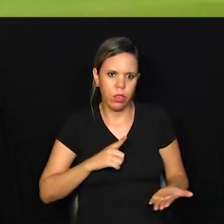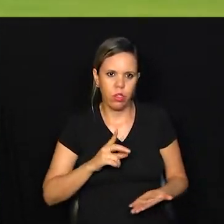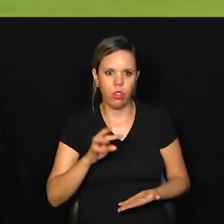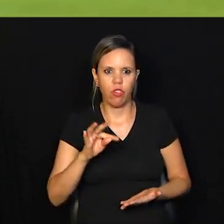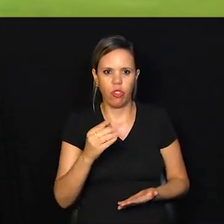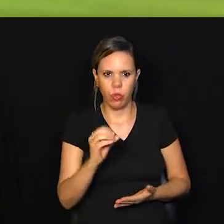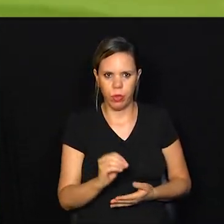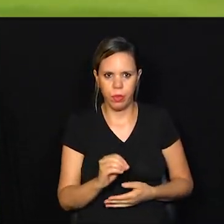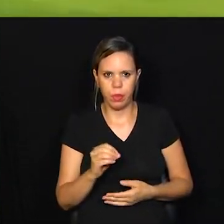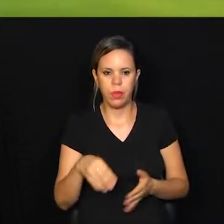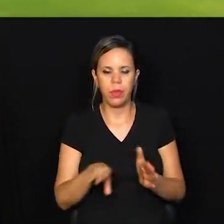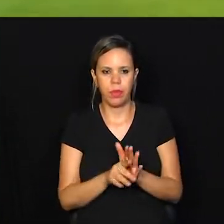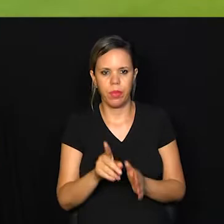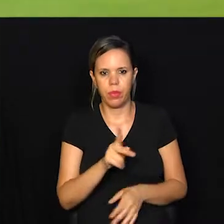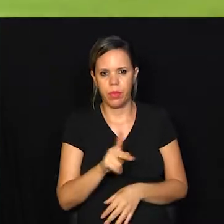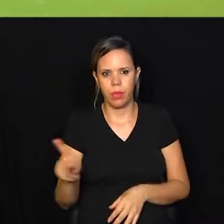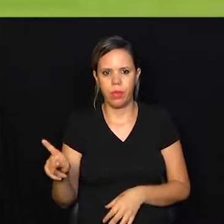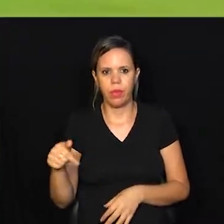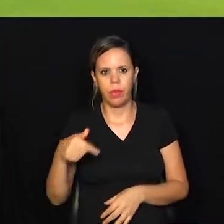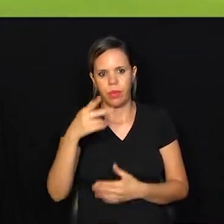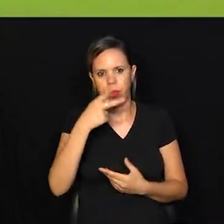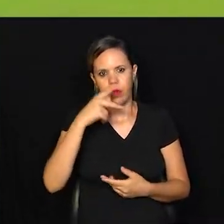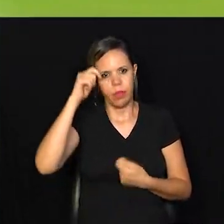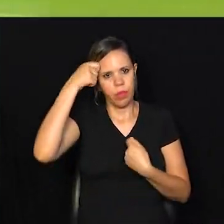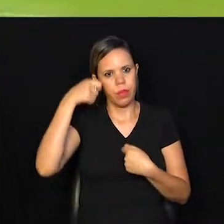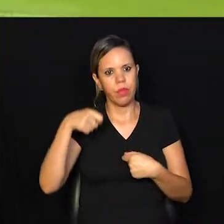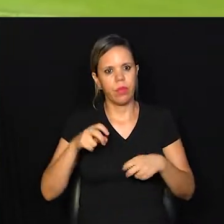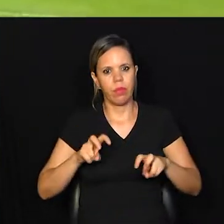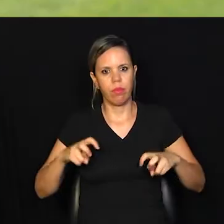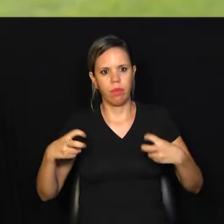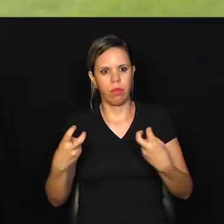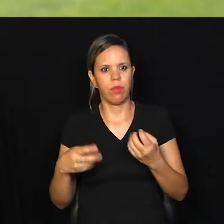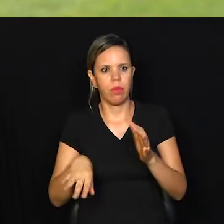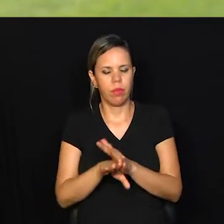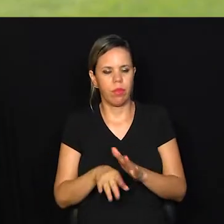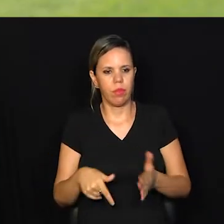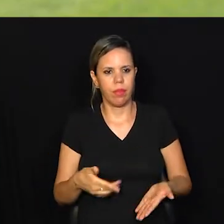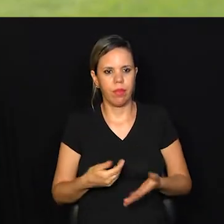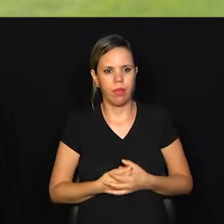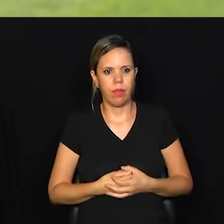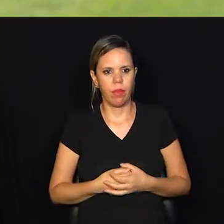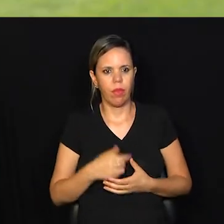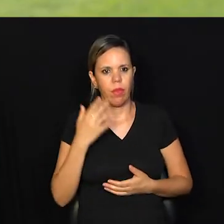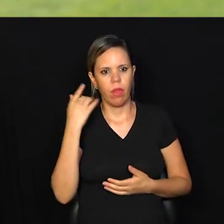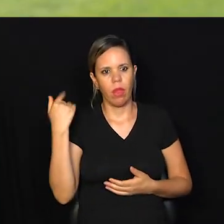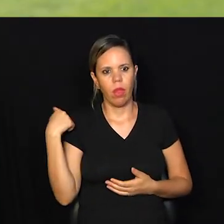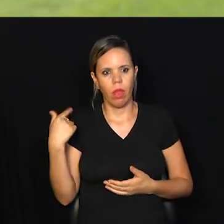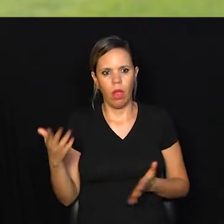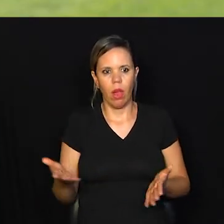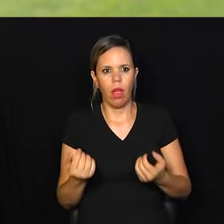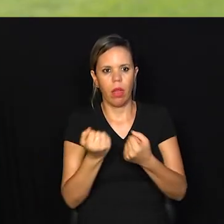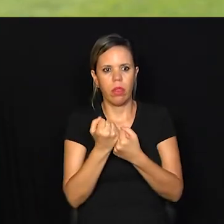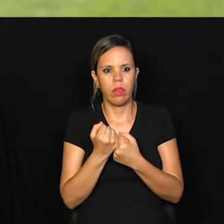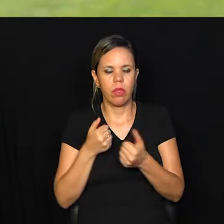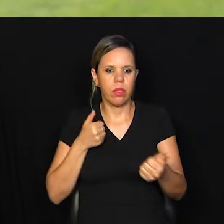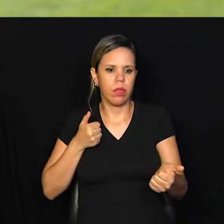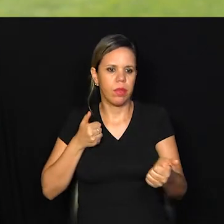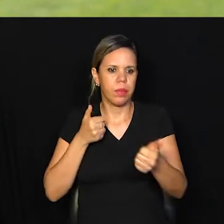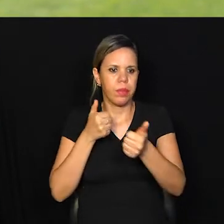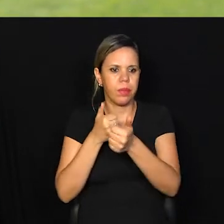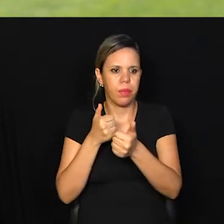Tiãozinho chega. Eu chego na Ponte Preta pela arquibancada, né? Eu acho que contribuiu para isso uma